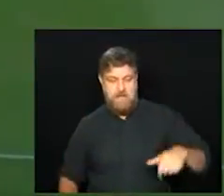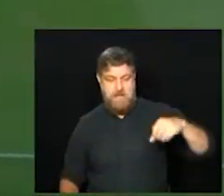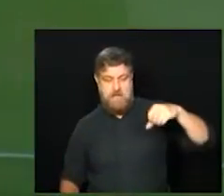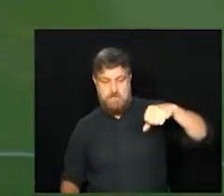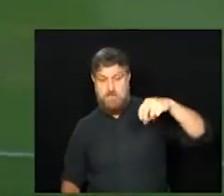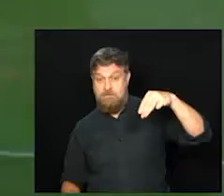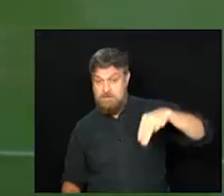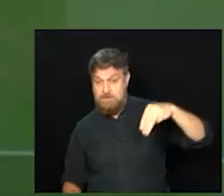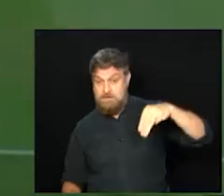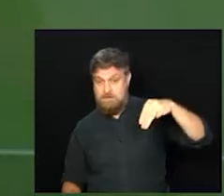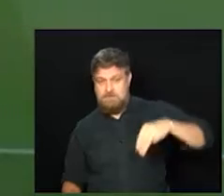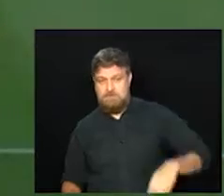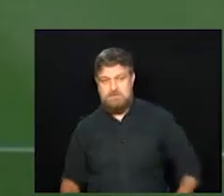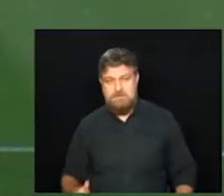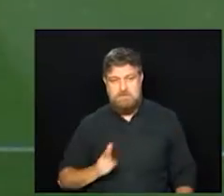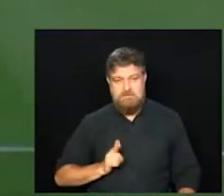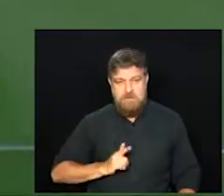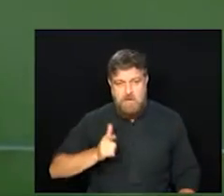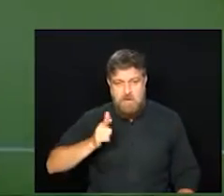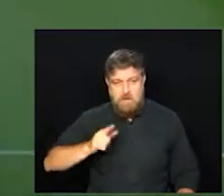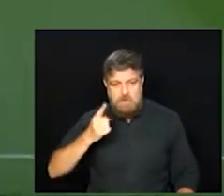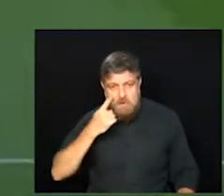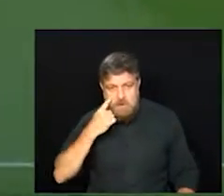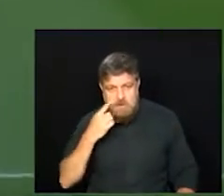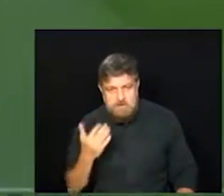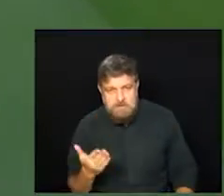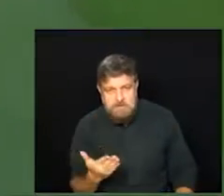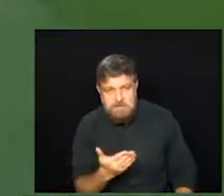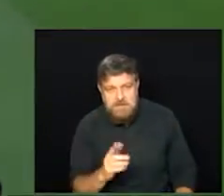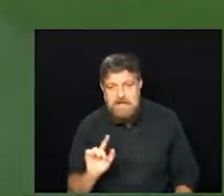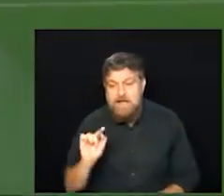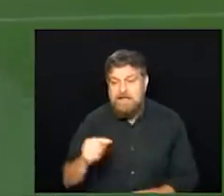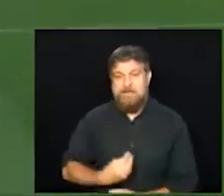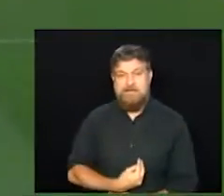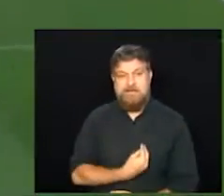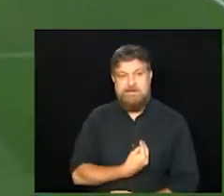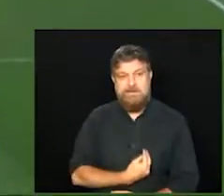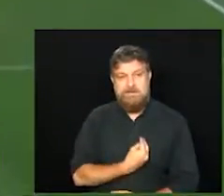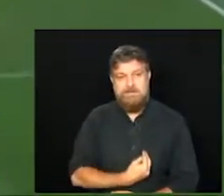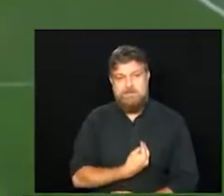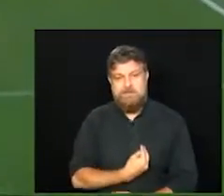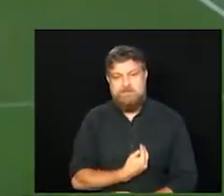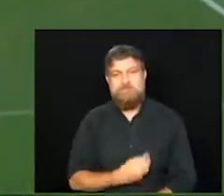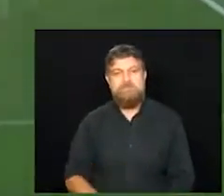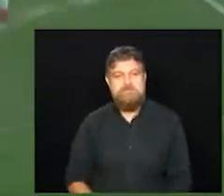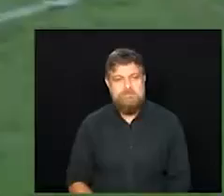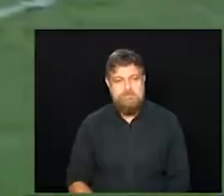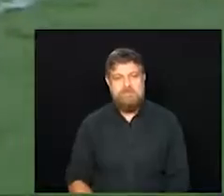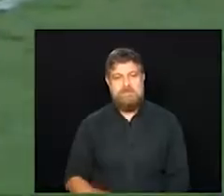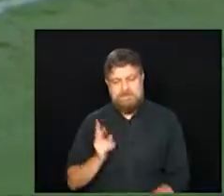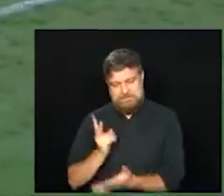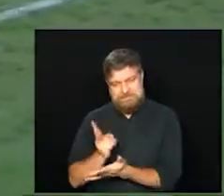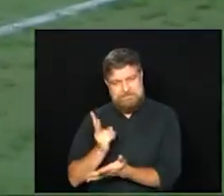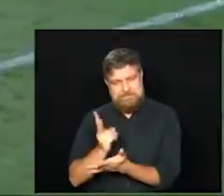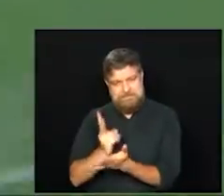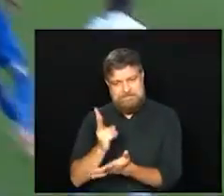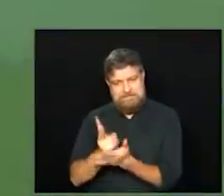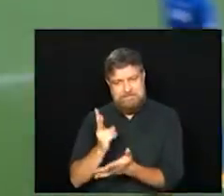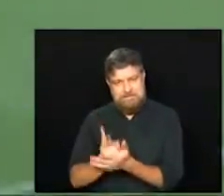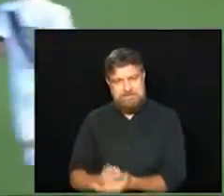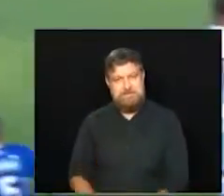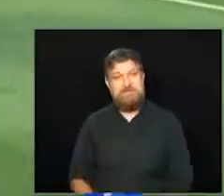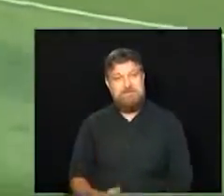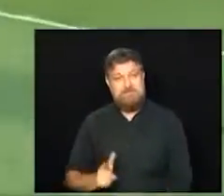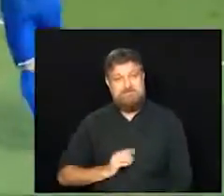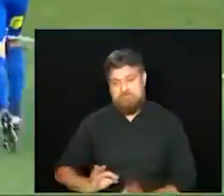minutos, Niltinho cruzou de pé na direita. E quem estava na segunda trave? Sempre ele, Fecim.